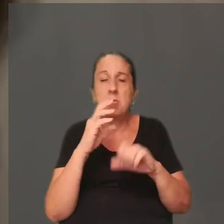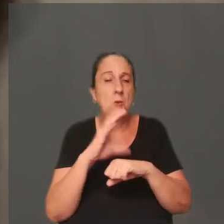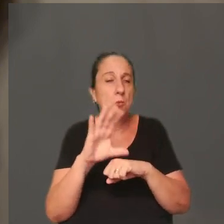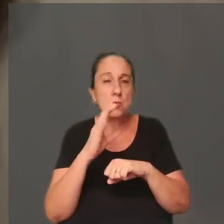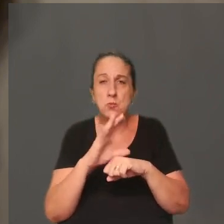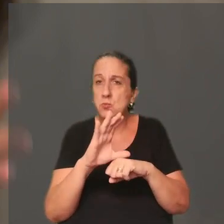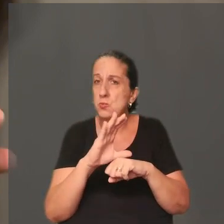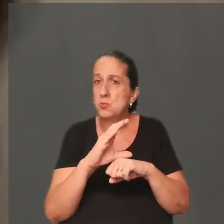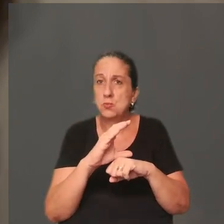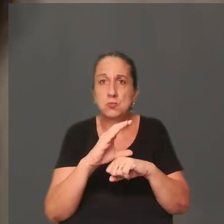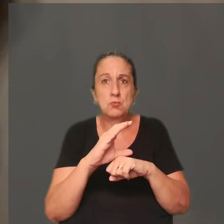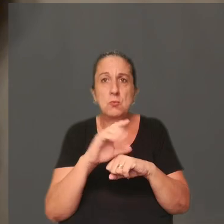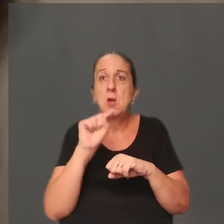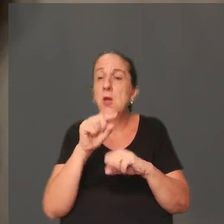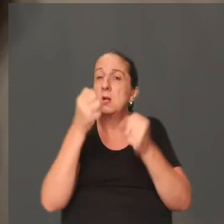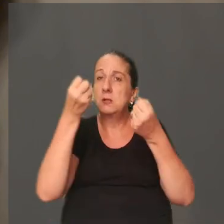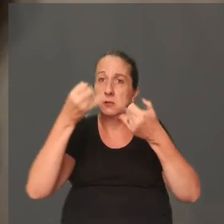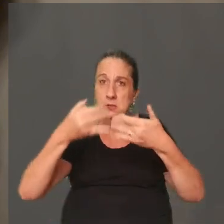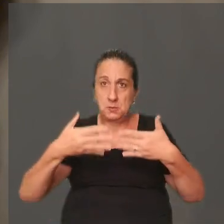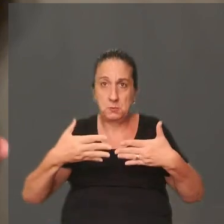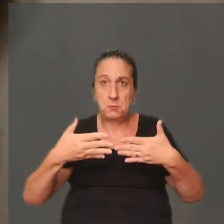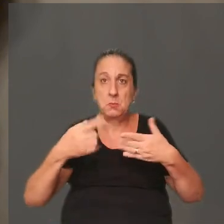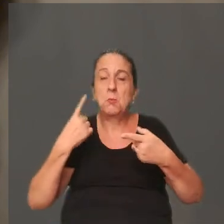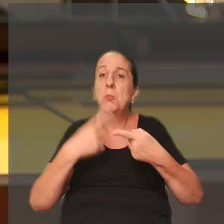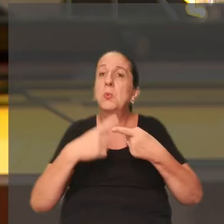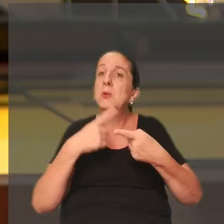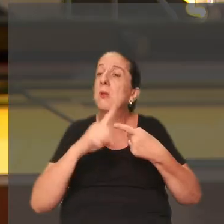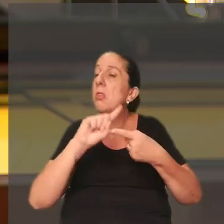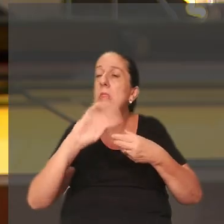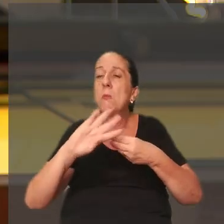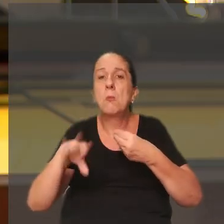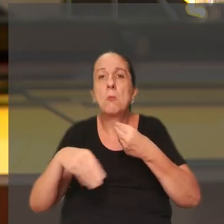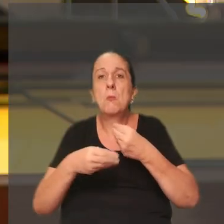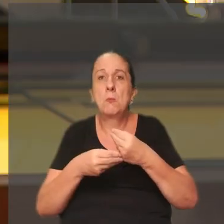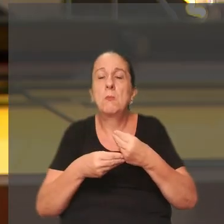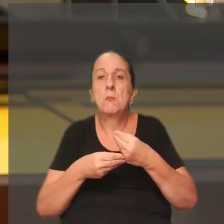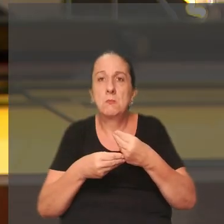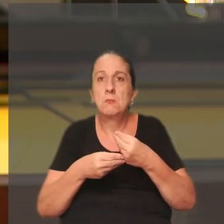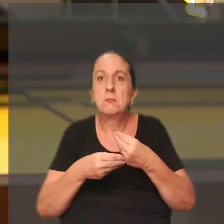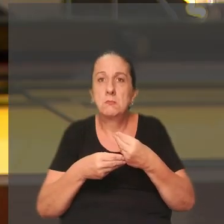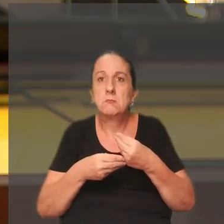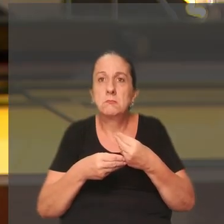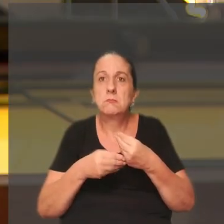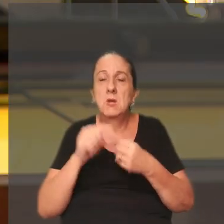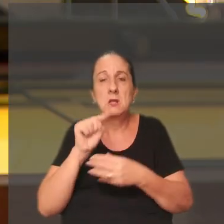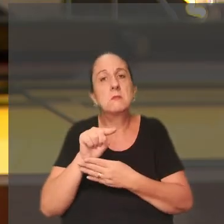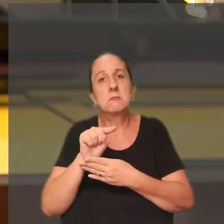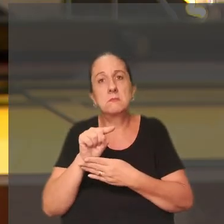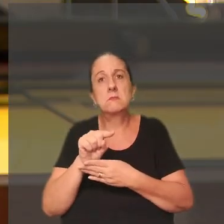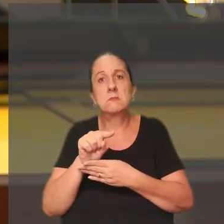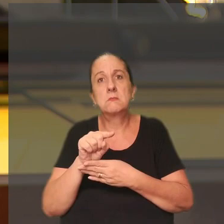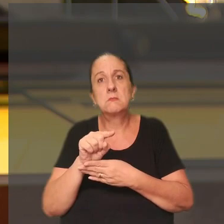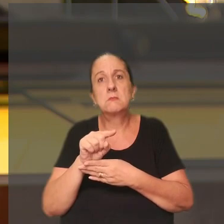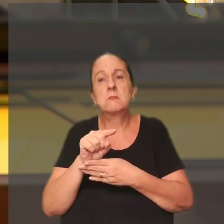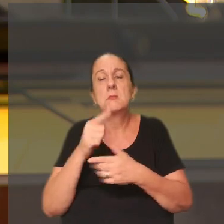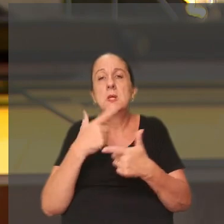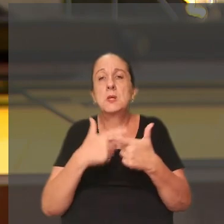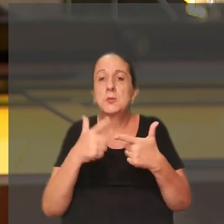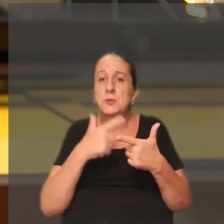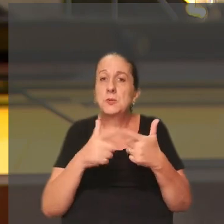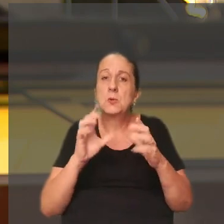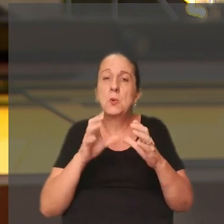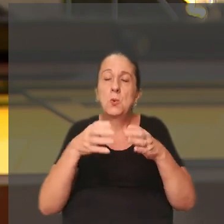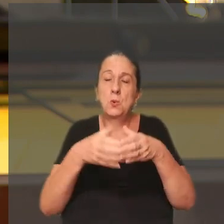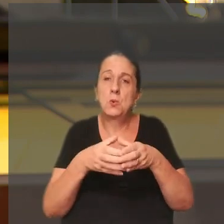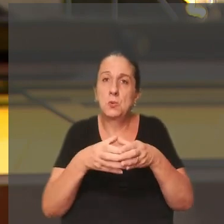né, é inconstitucional, ele justifica porque não aplica. Então, era assim. E nos